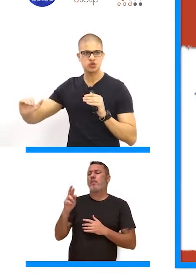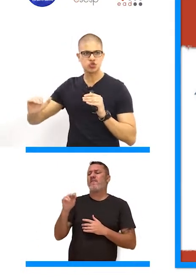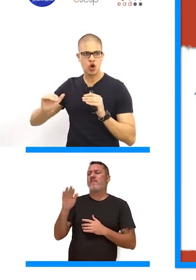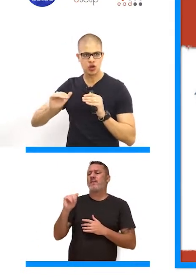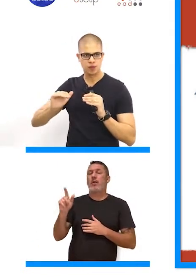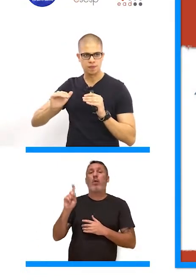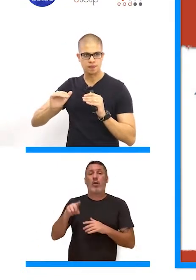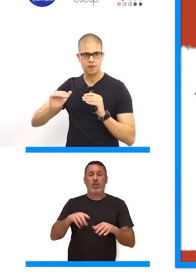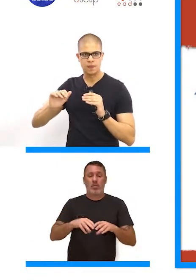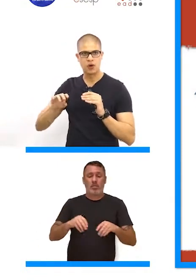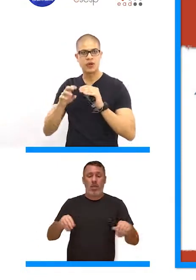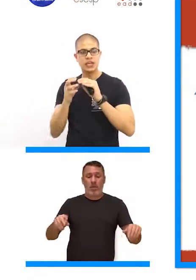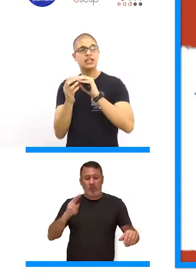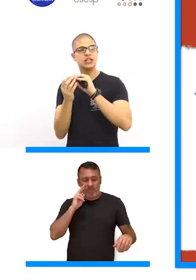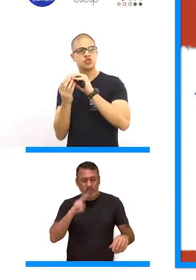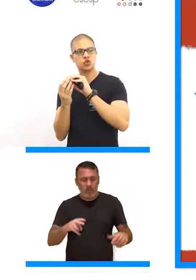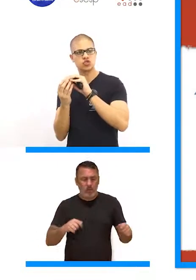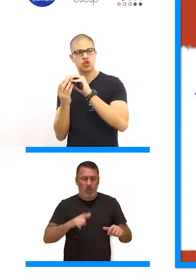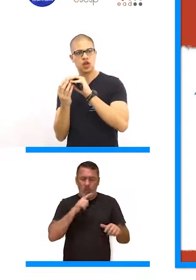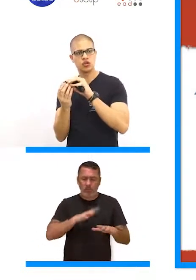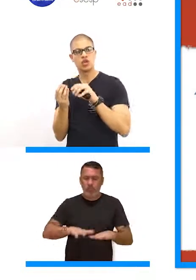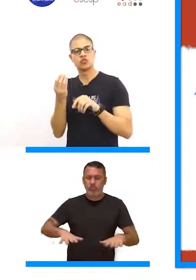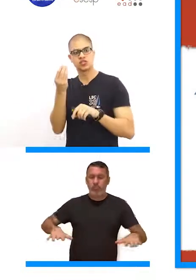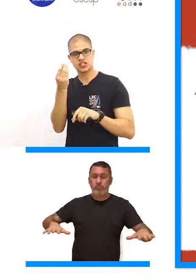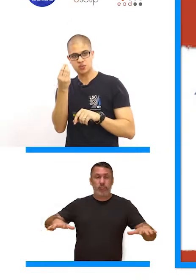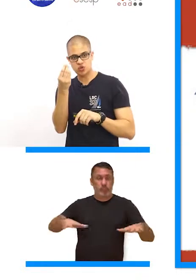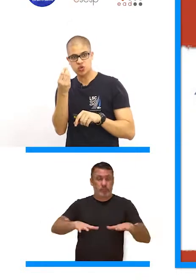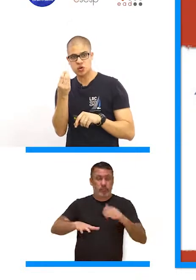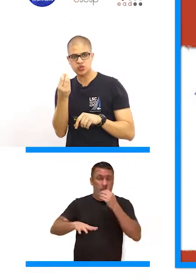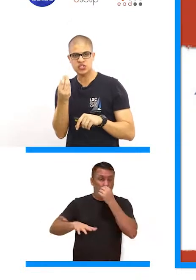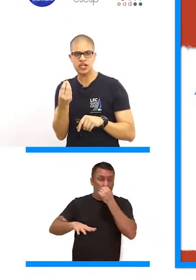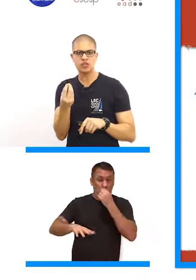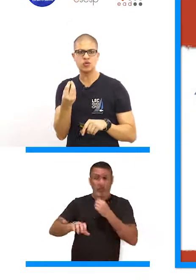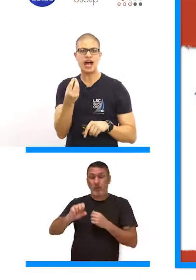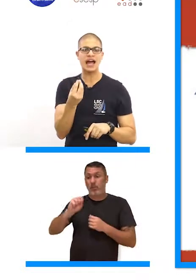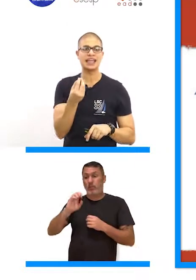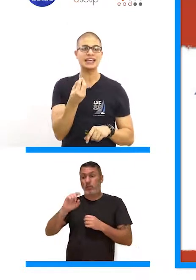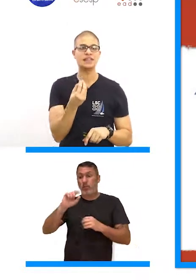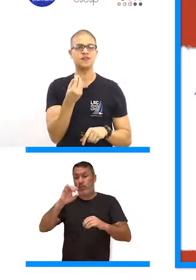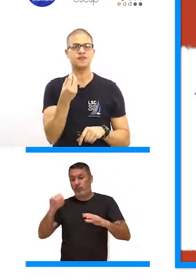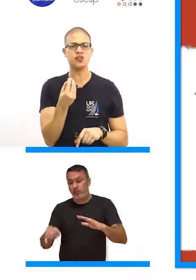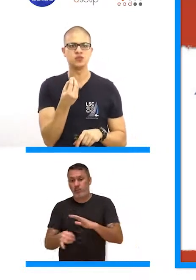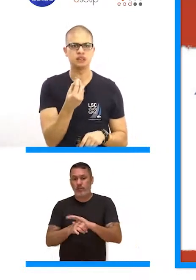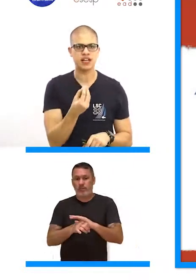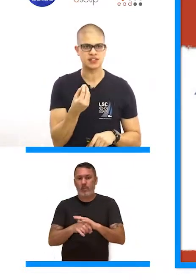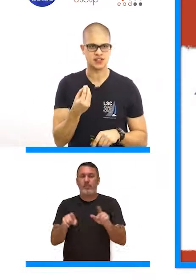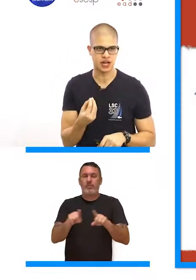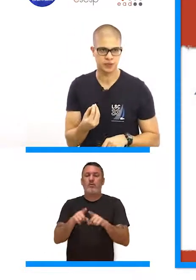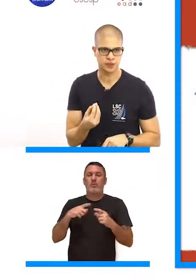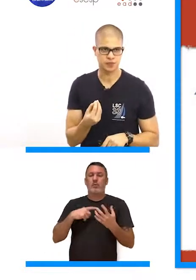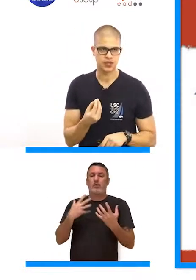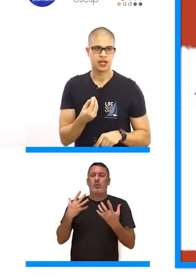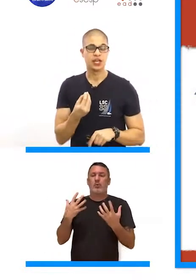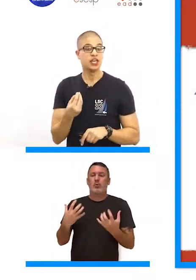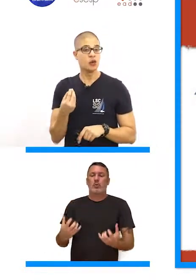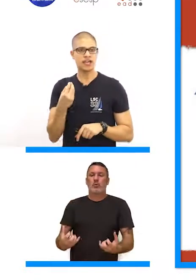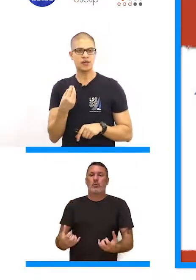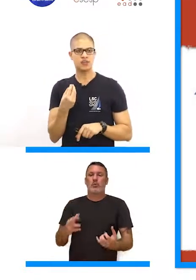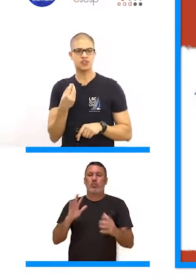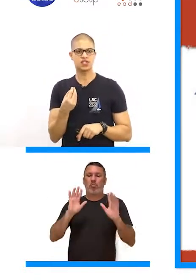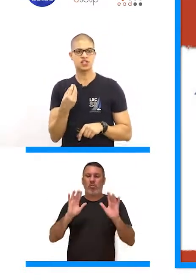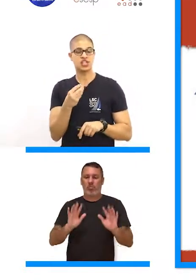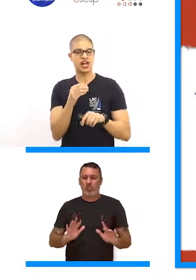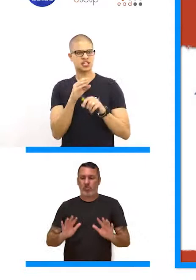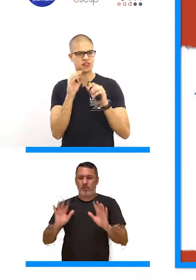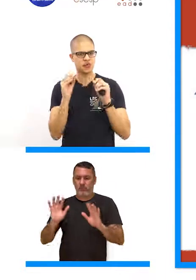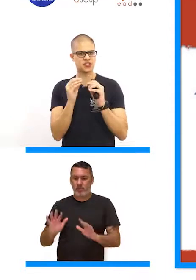nível ali do solo, tá bom? E no solo nós já estamos considerando a infiltração. Eu quero